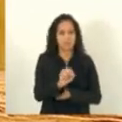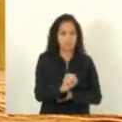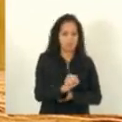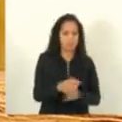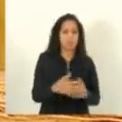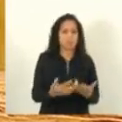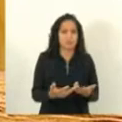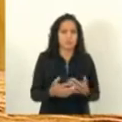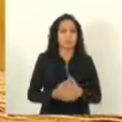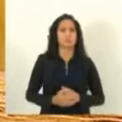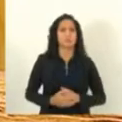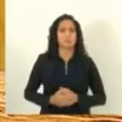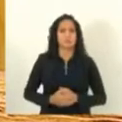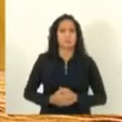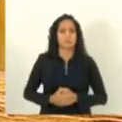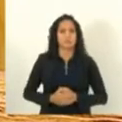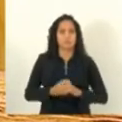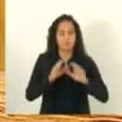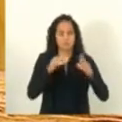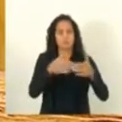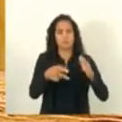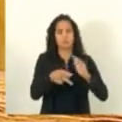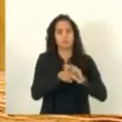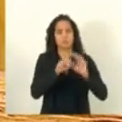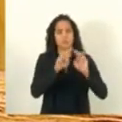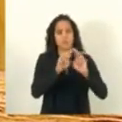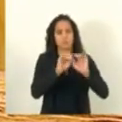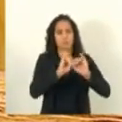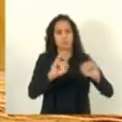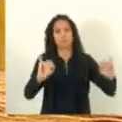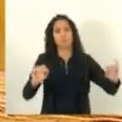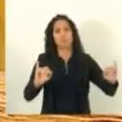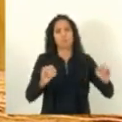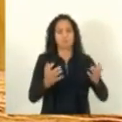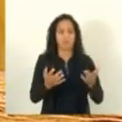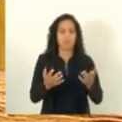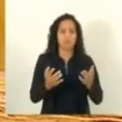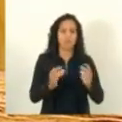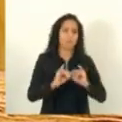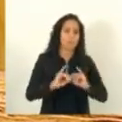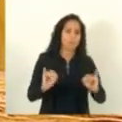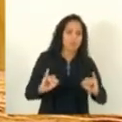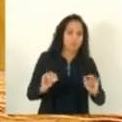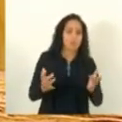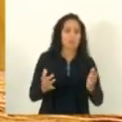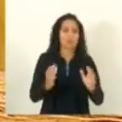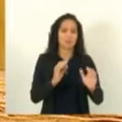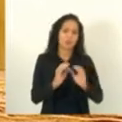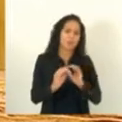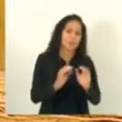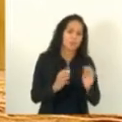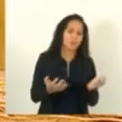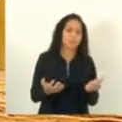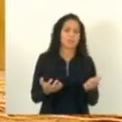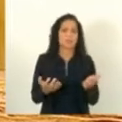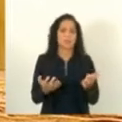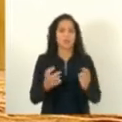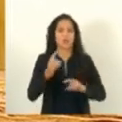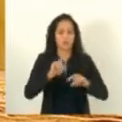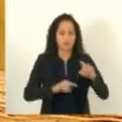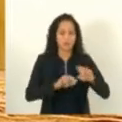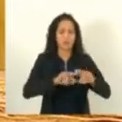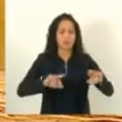base a publicidade. A publicidade, a propaganda, a comunicação, como